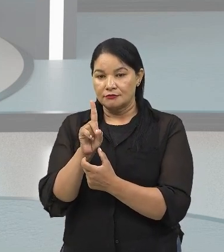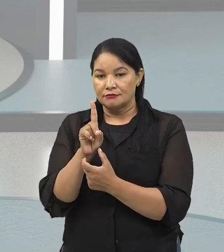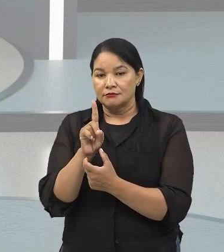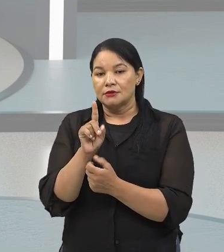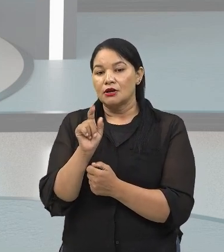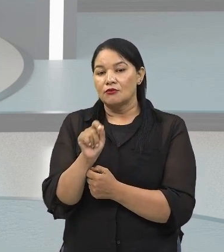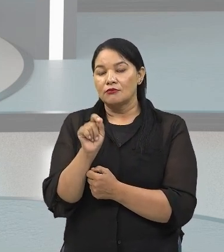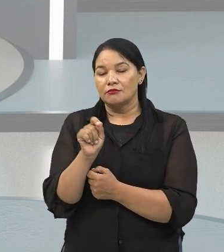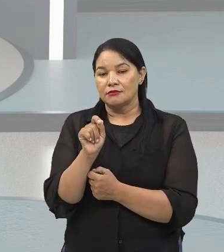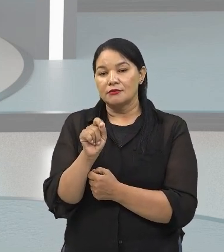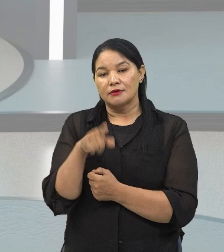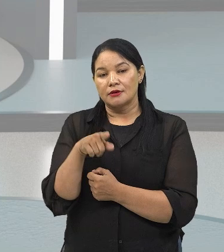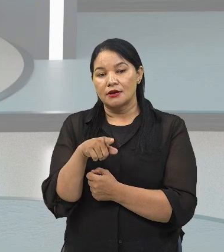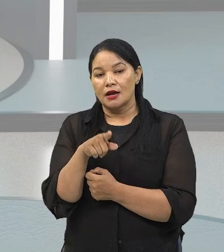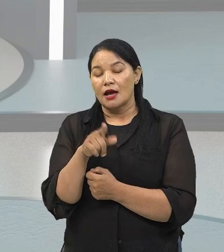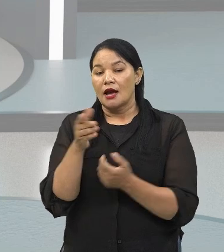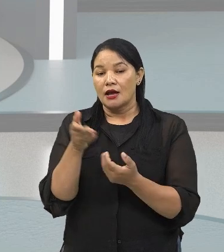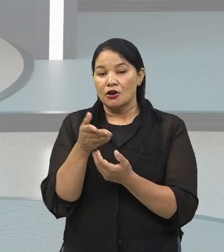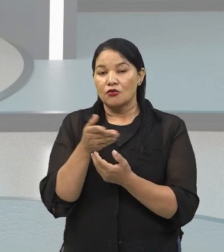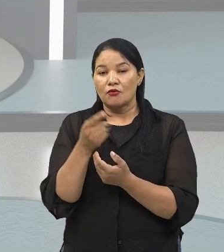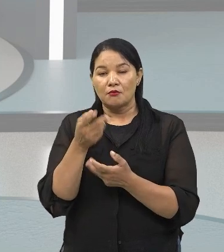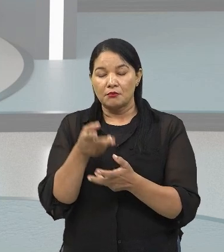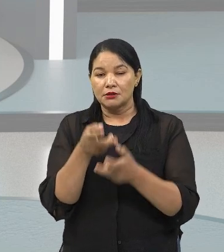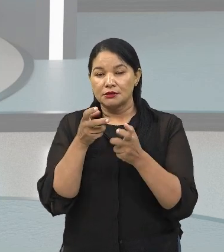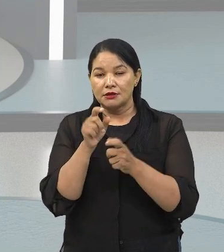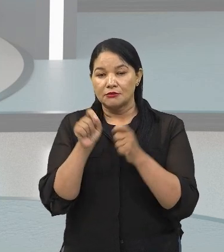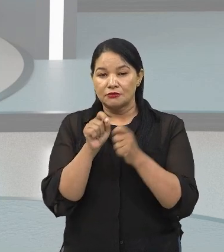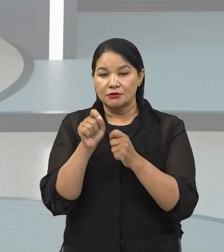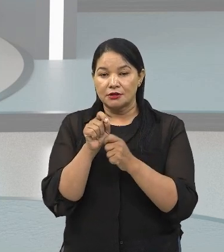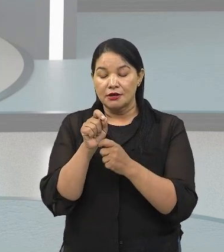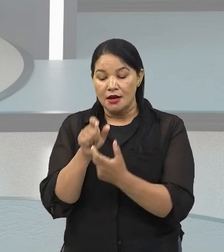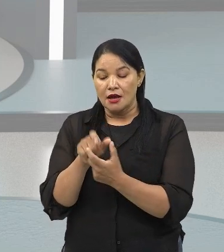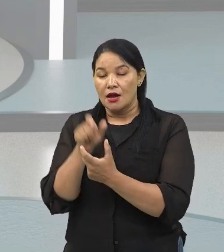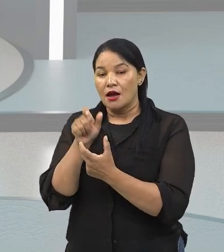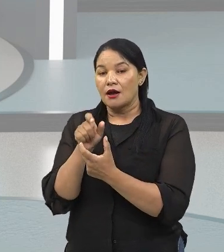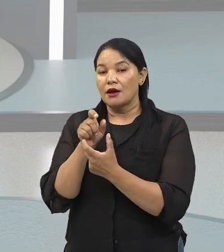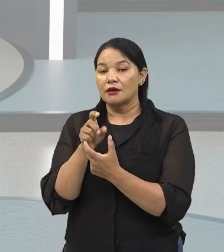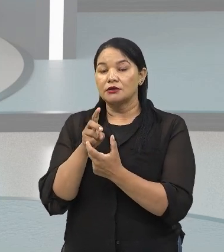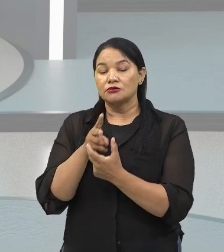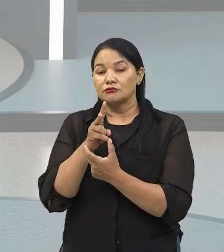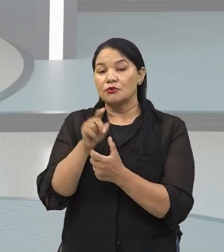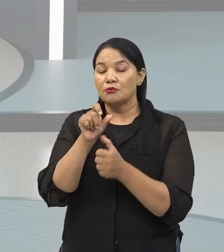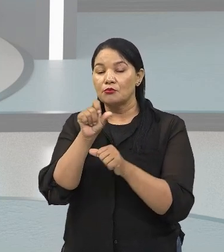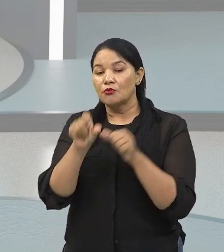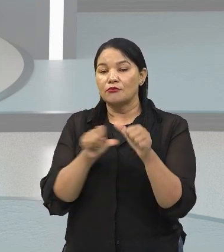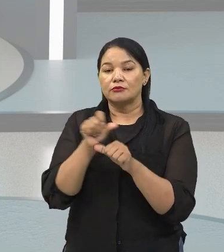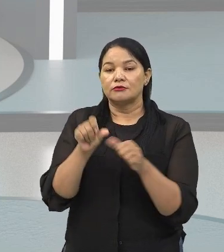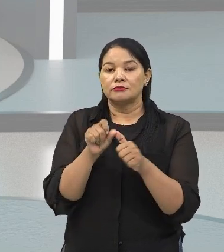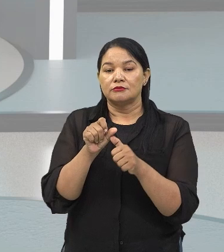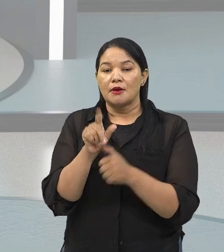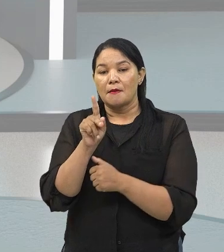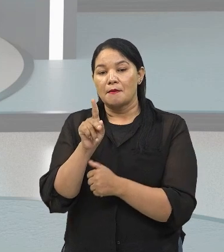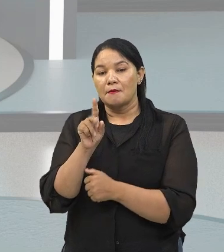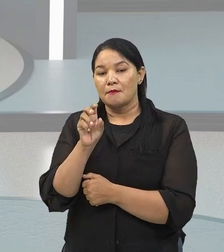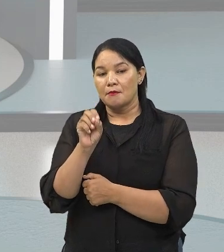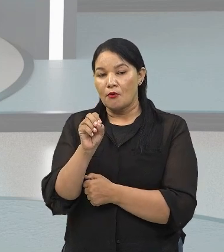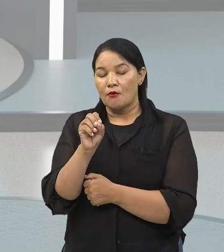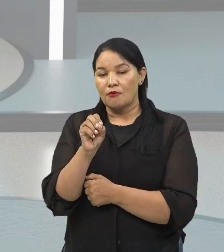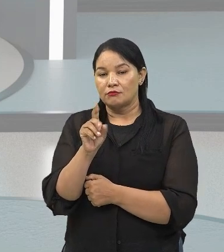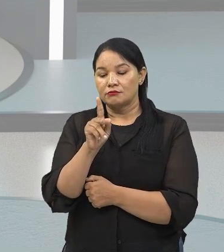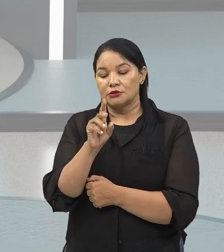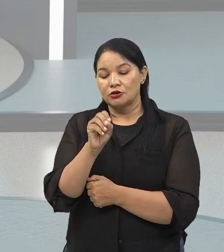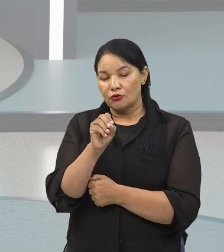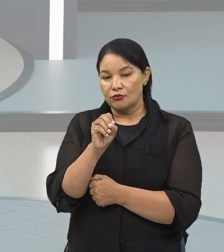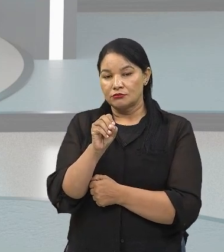P-U-D-R. Essa é a raiz. Observem como é que está a raiz do particípio. Podrido. P-O.